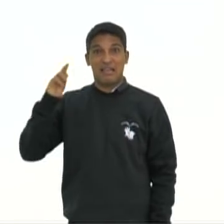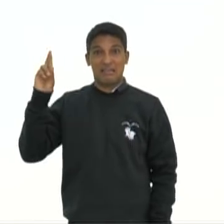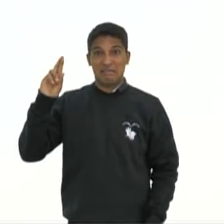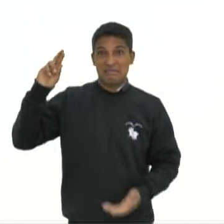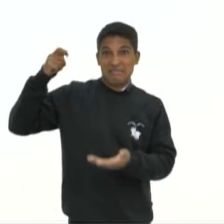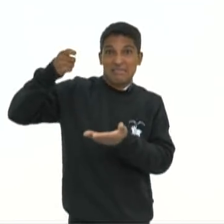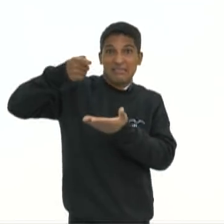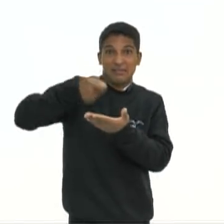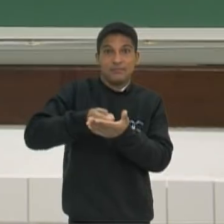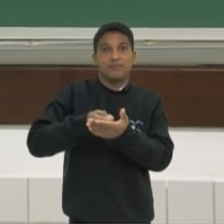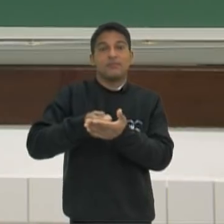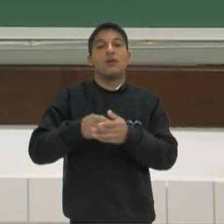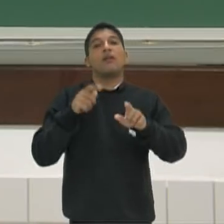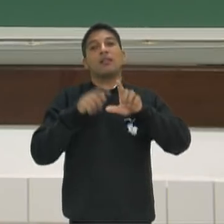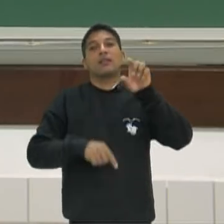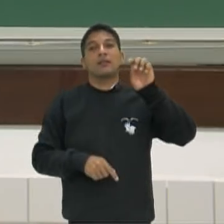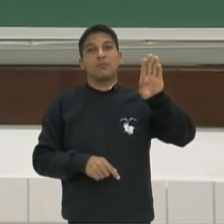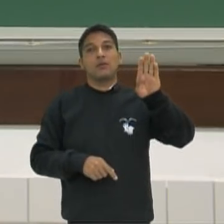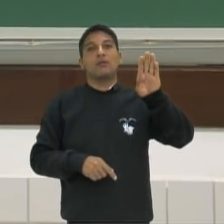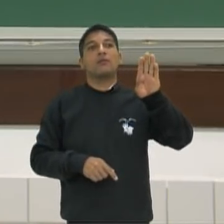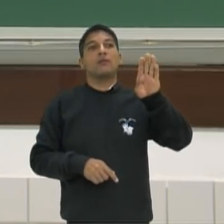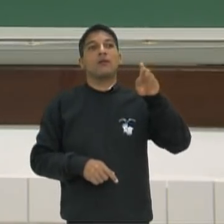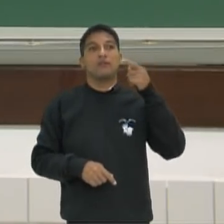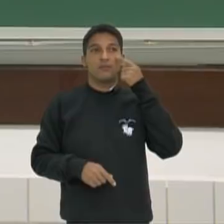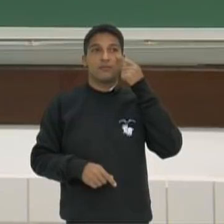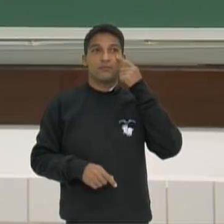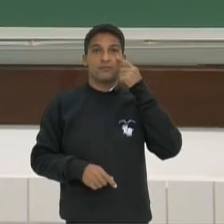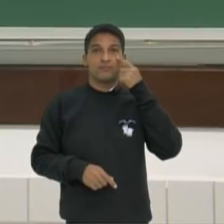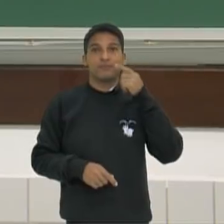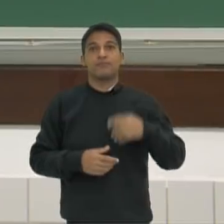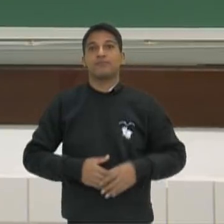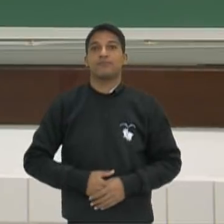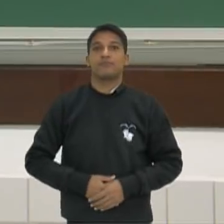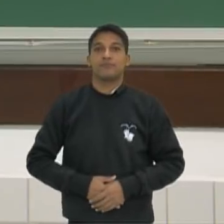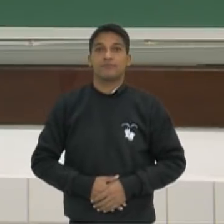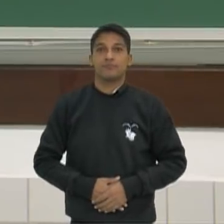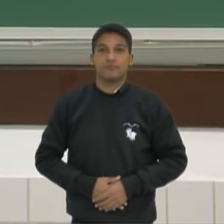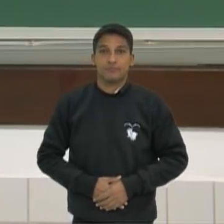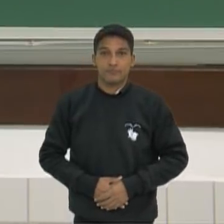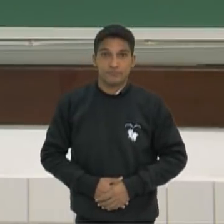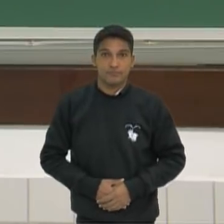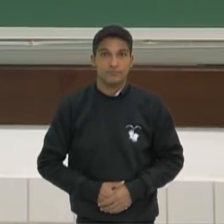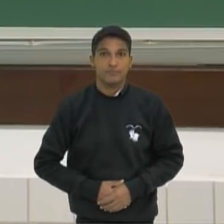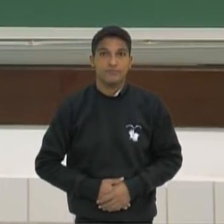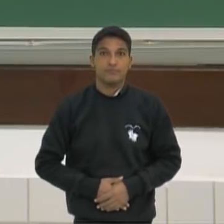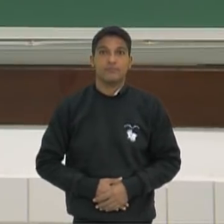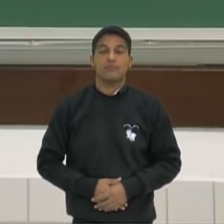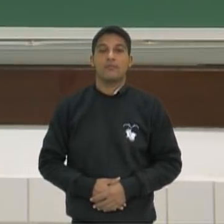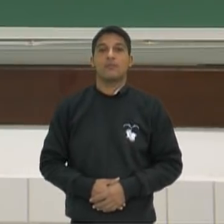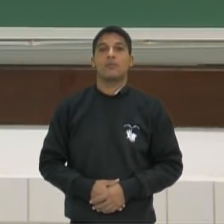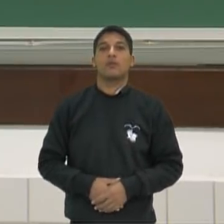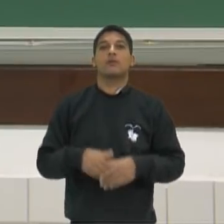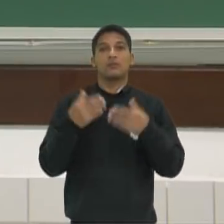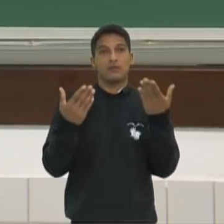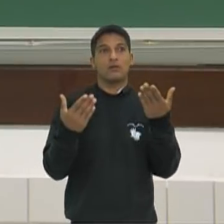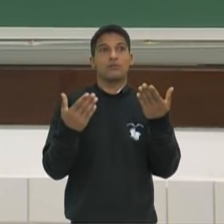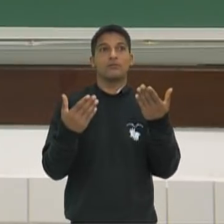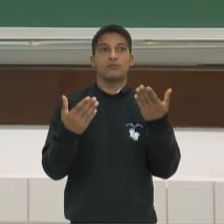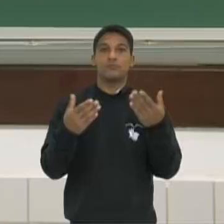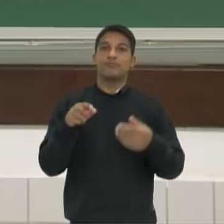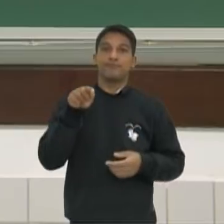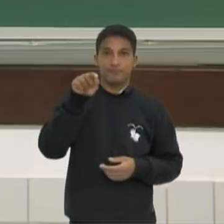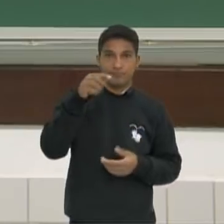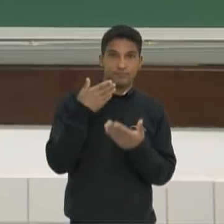religiosidade e misticismo. Vamos seguir adiante? Bom, Então nós vimos um pouco sobre como